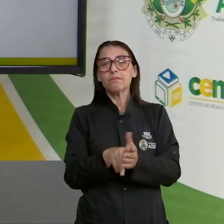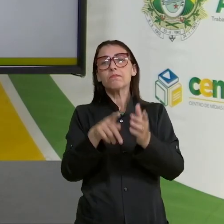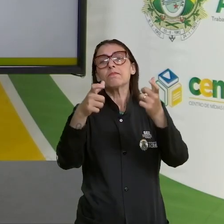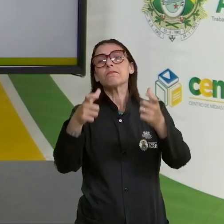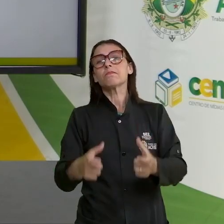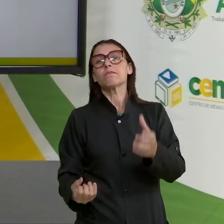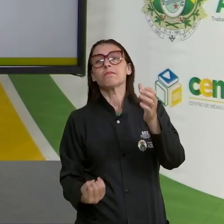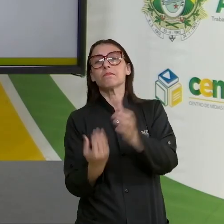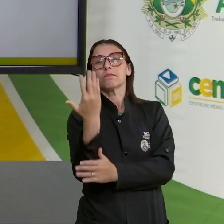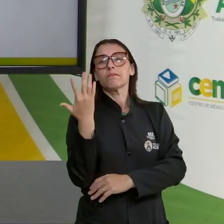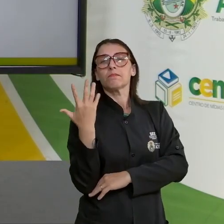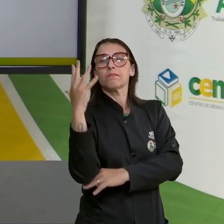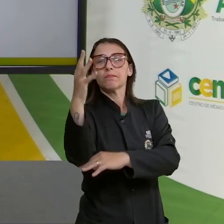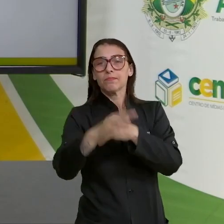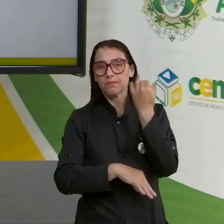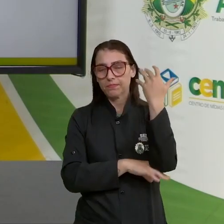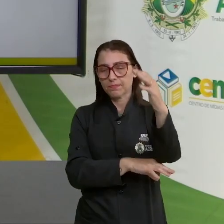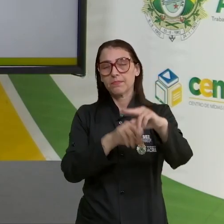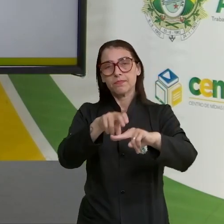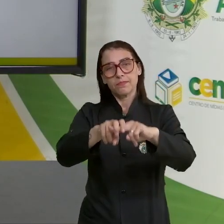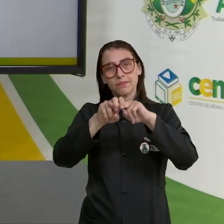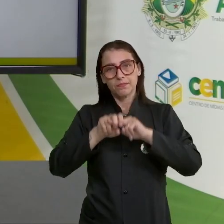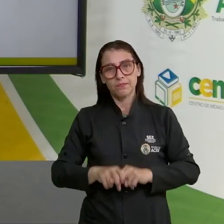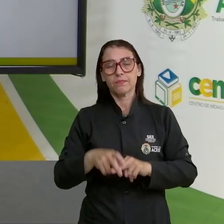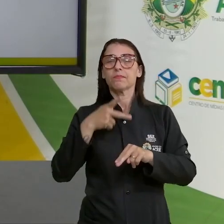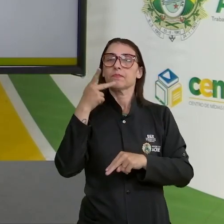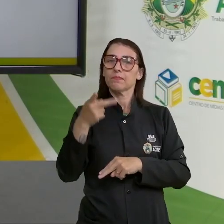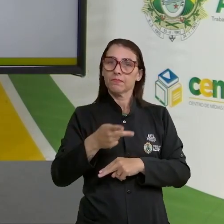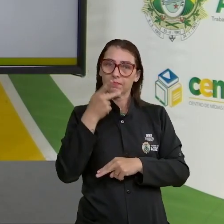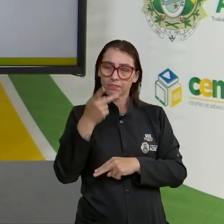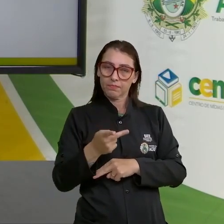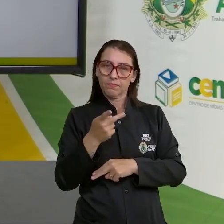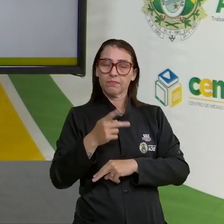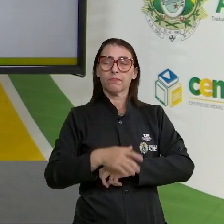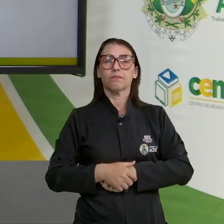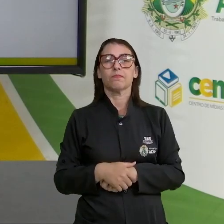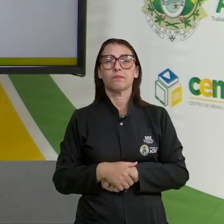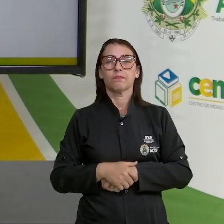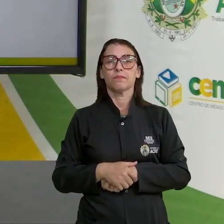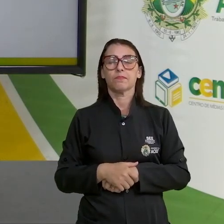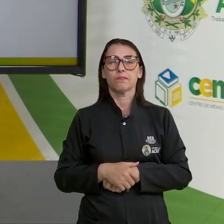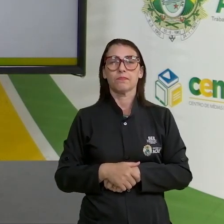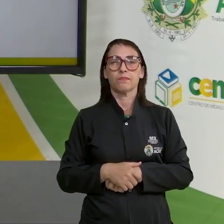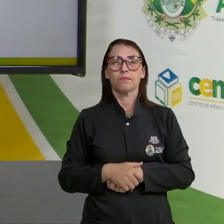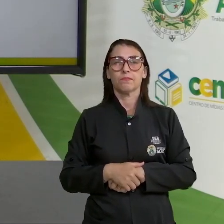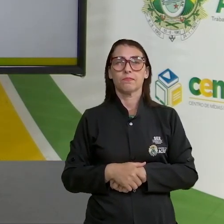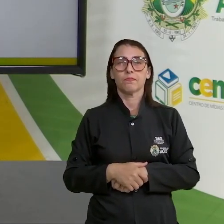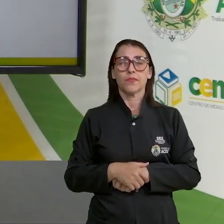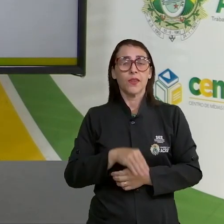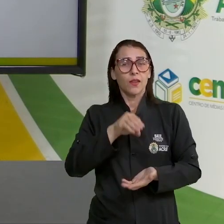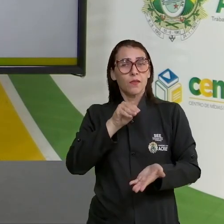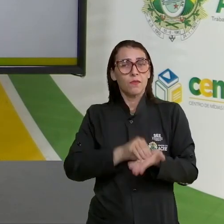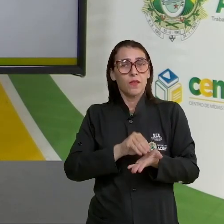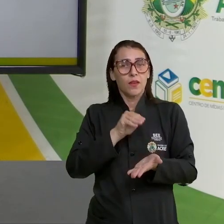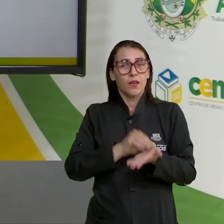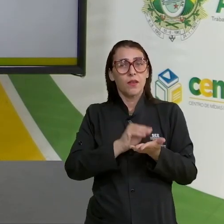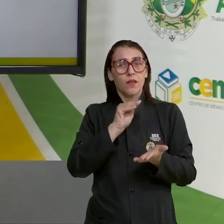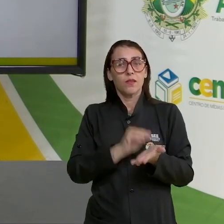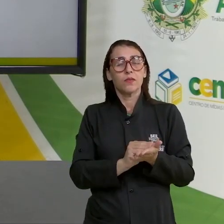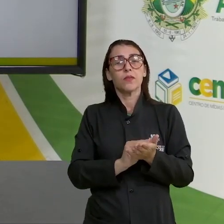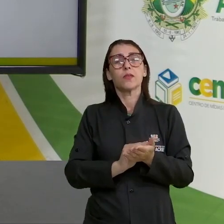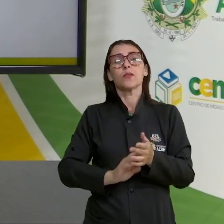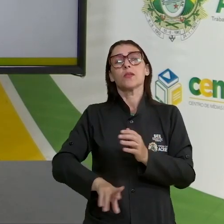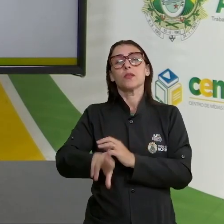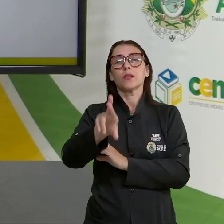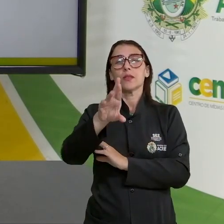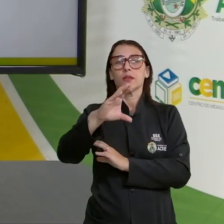da natureza. Por isso a gente fala, e eu até deixei destacado aqui para vocês, da escassez dos recursos naturais.